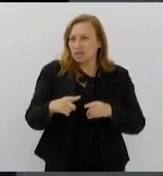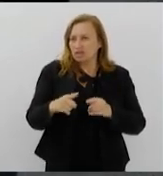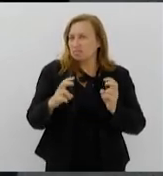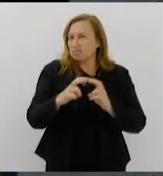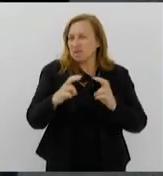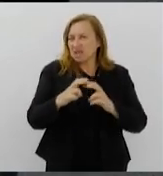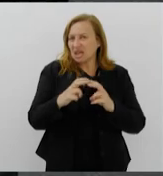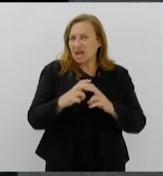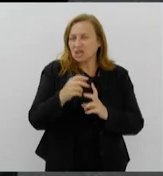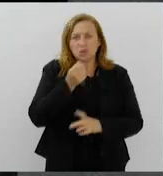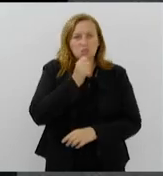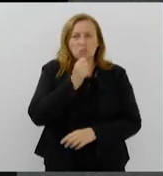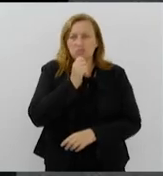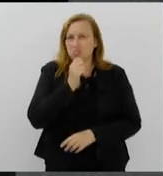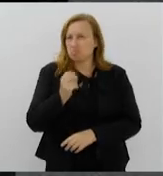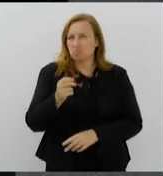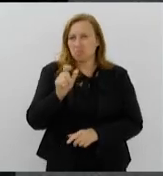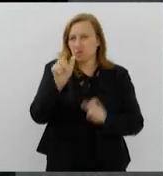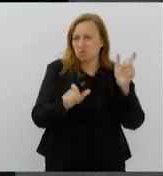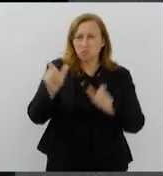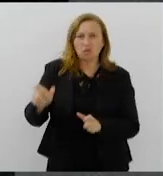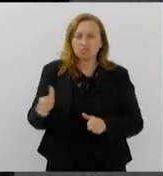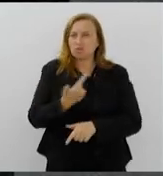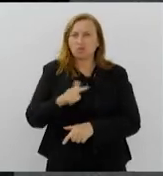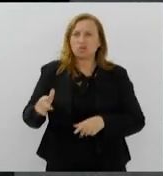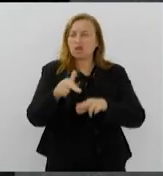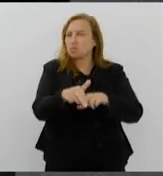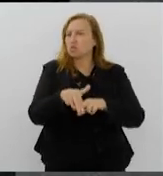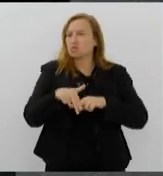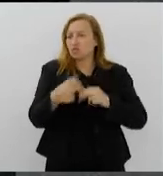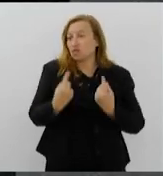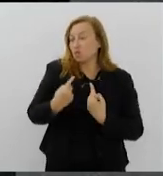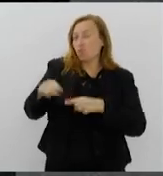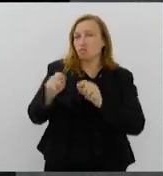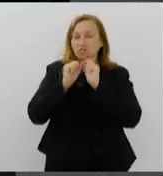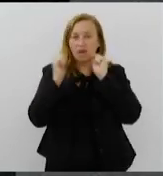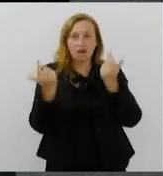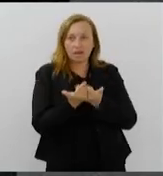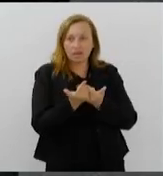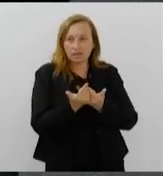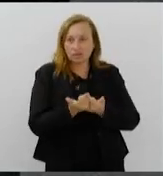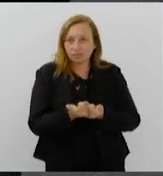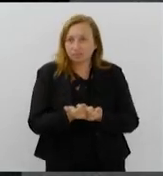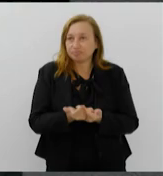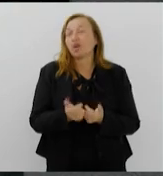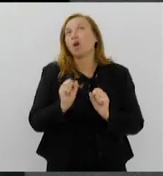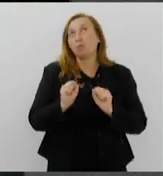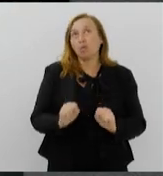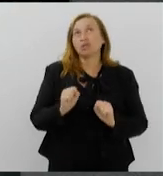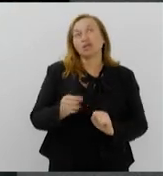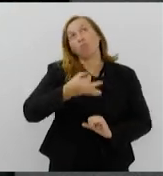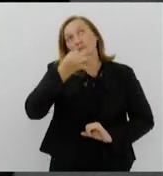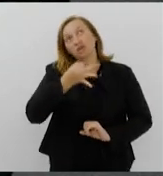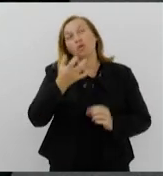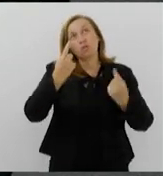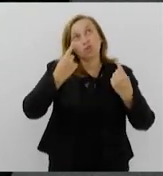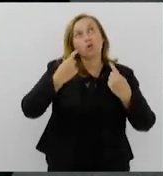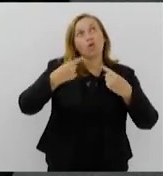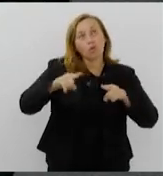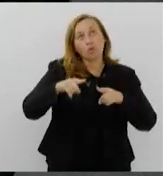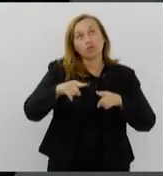vivemos no Estado do Rio de Janeiro, teria motivo para atacar a Assembleia. Pode ter divergência com 1, 2, 3, 5 deputados.